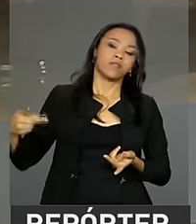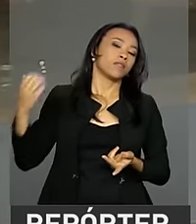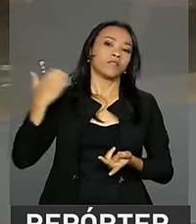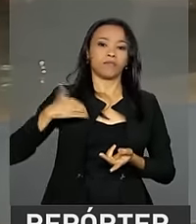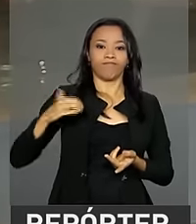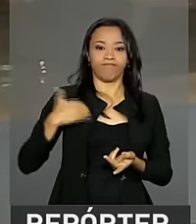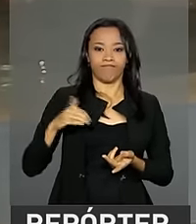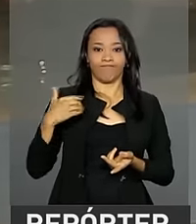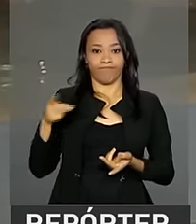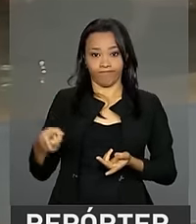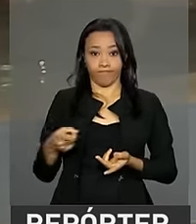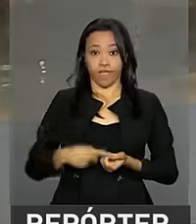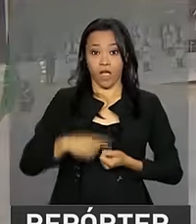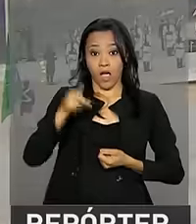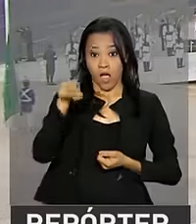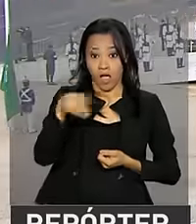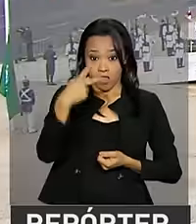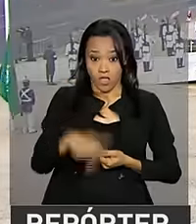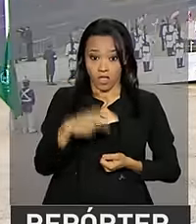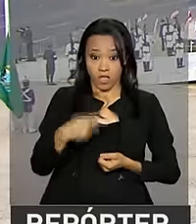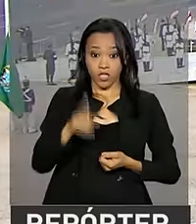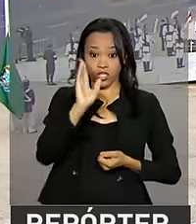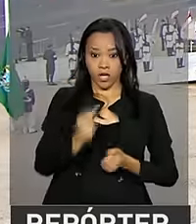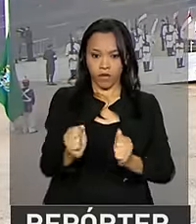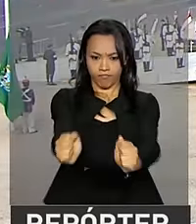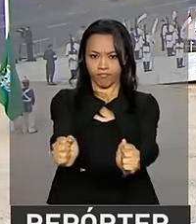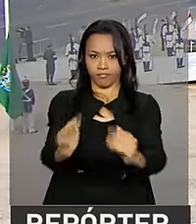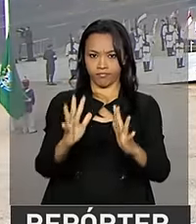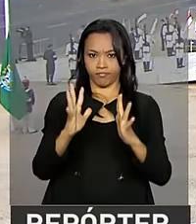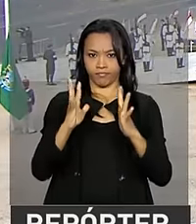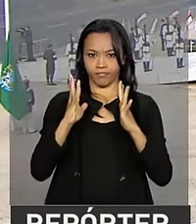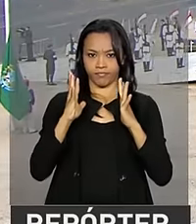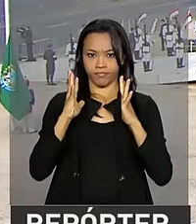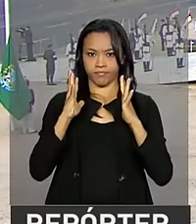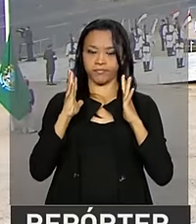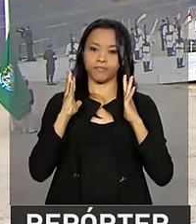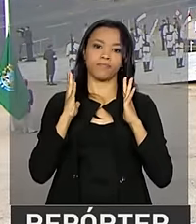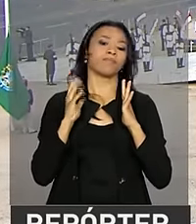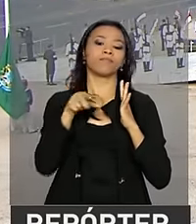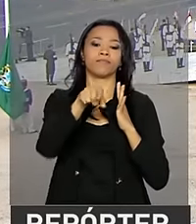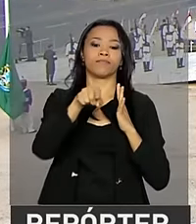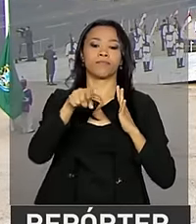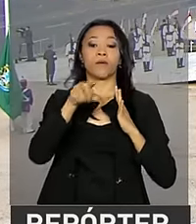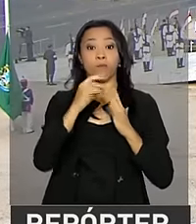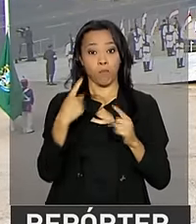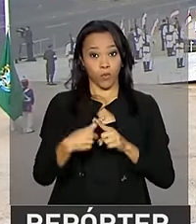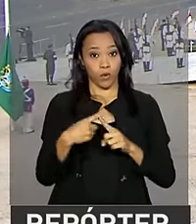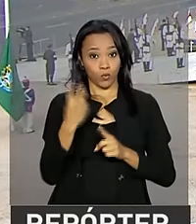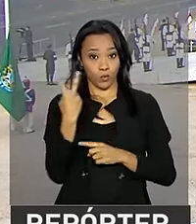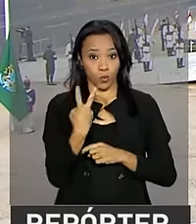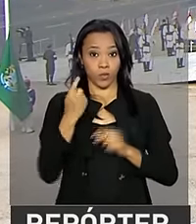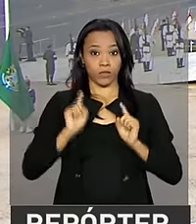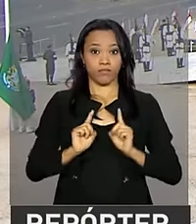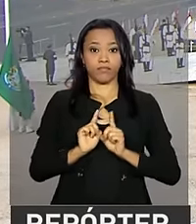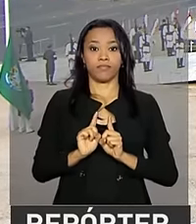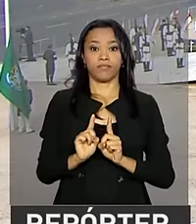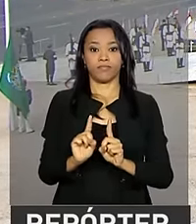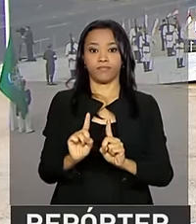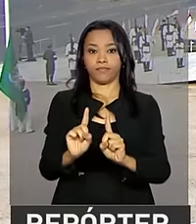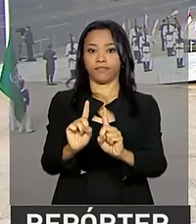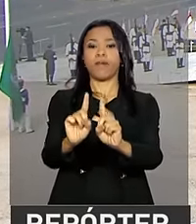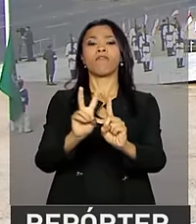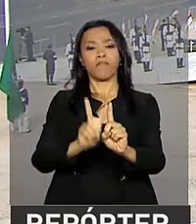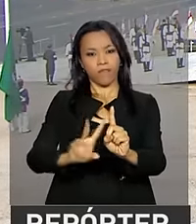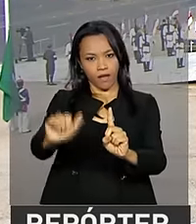Os dragões da independência já fazem um pequeno treinamento por aqui, porque os dois presidentes